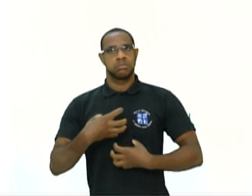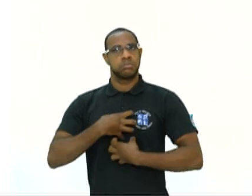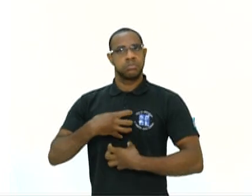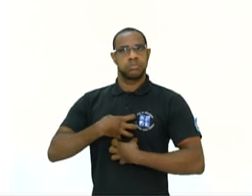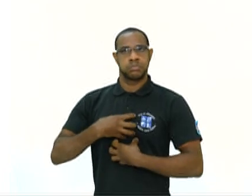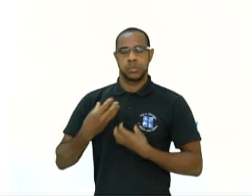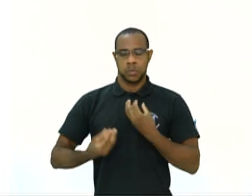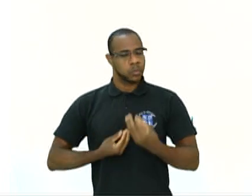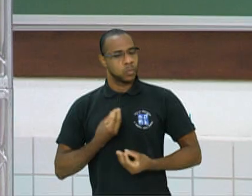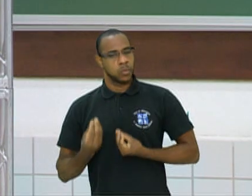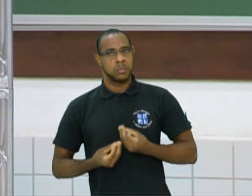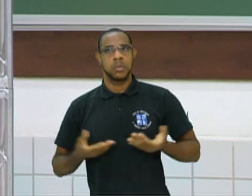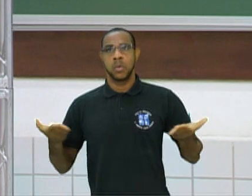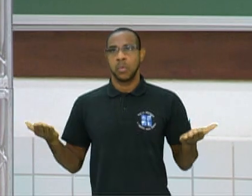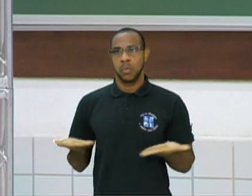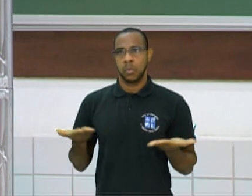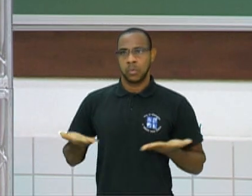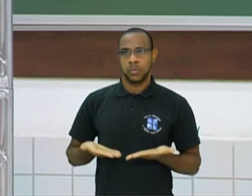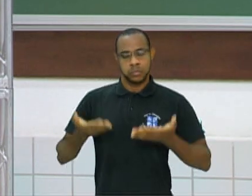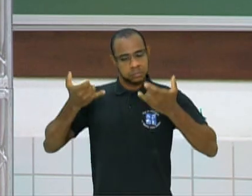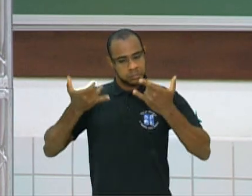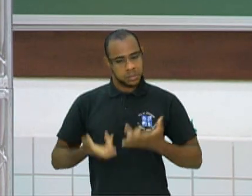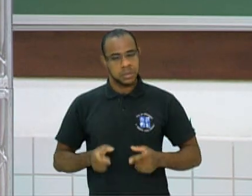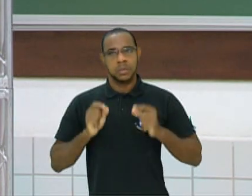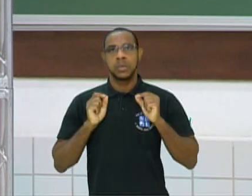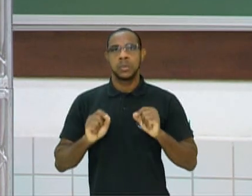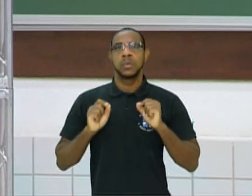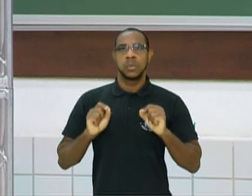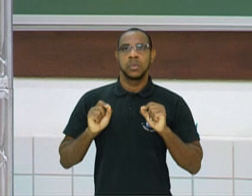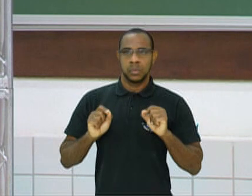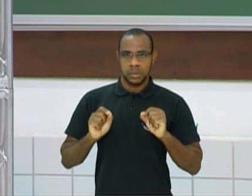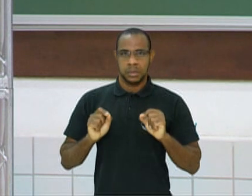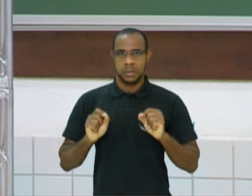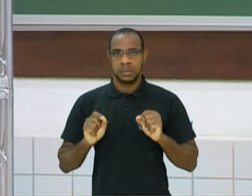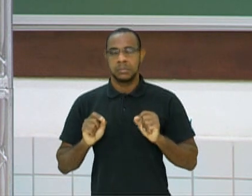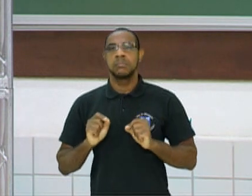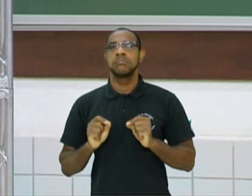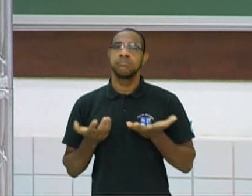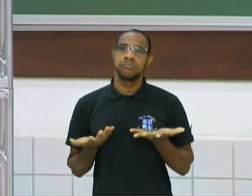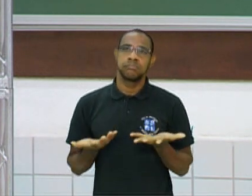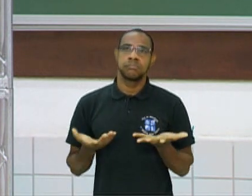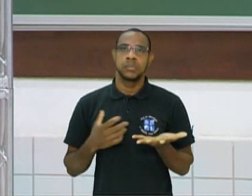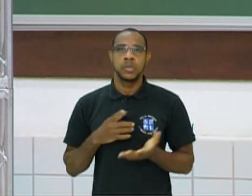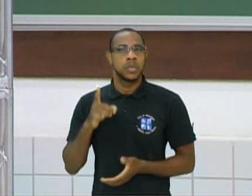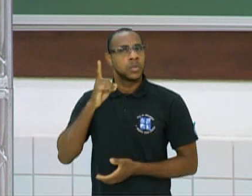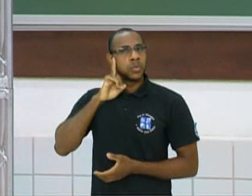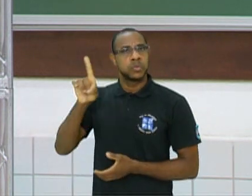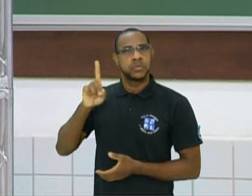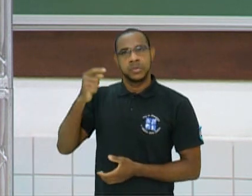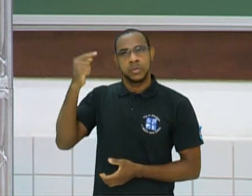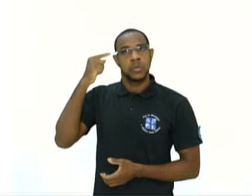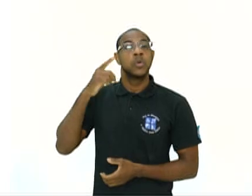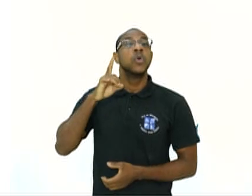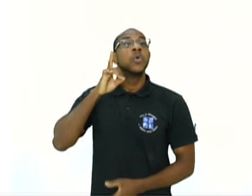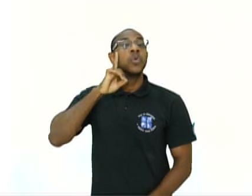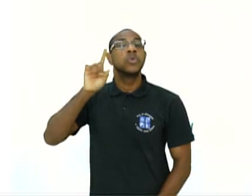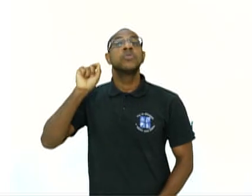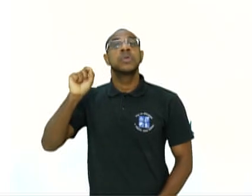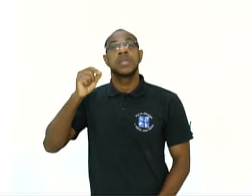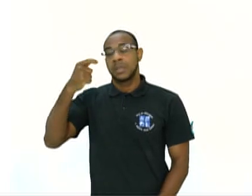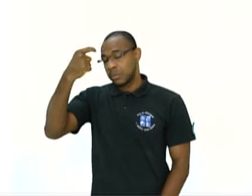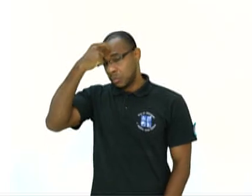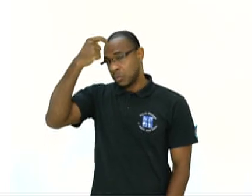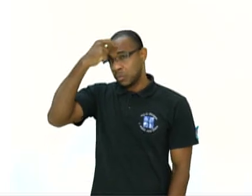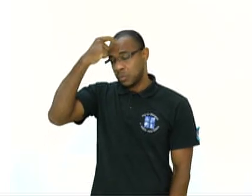sentimentos. Na aula de hoje, nós vamos trabalhar Black Awareness Day, nós vamos trabalhar o Dia da Consciência Negra. E